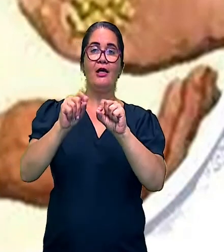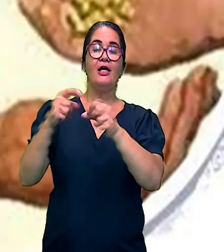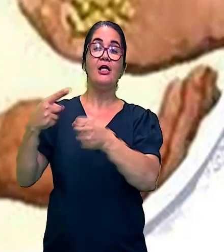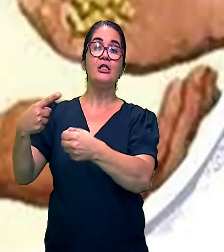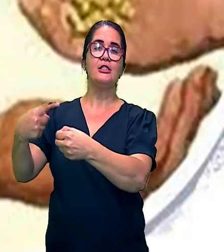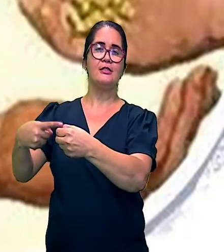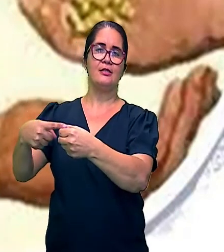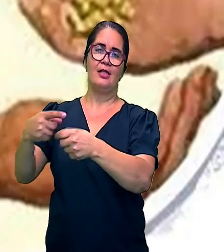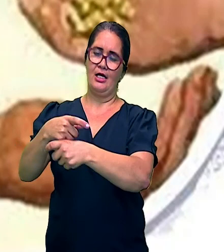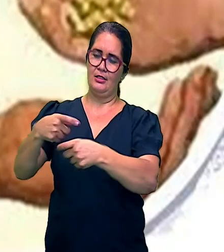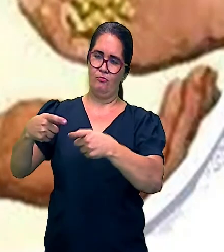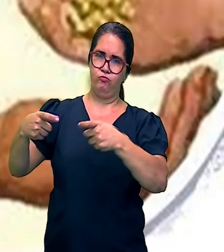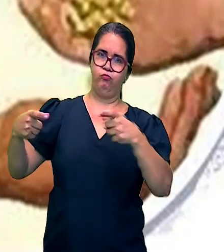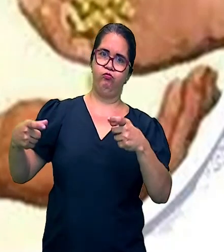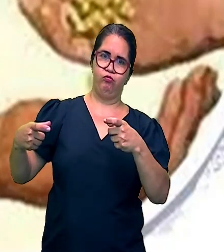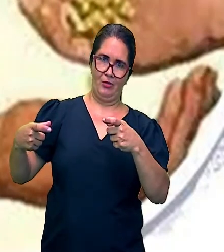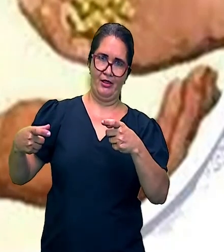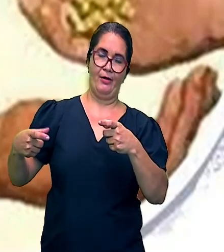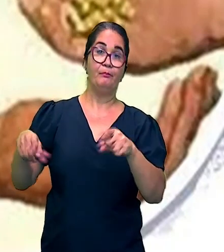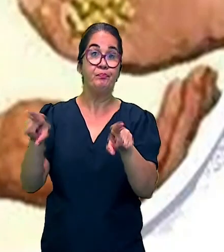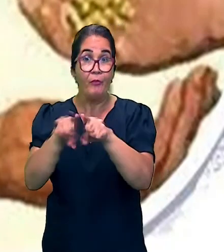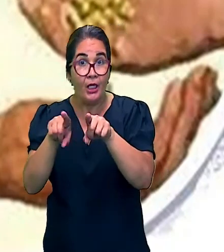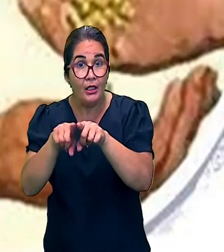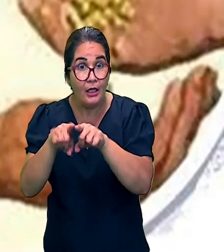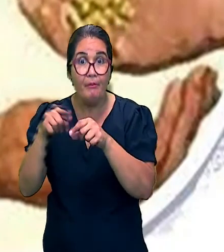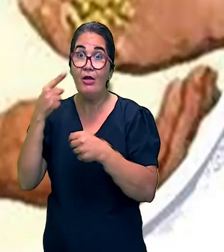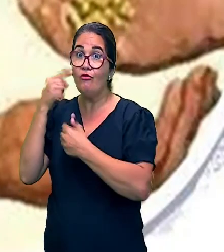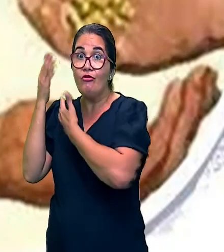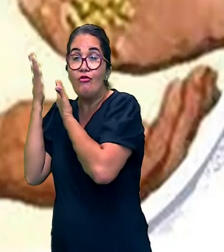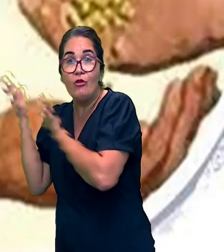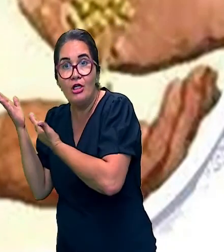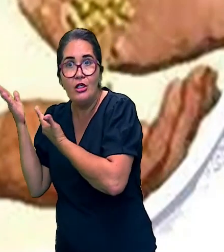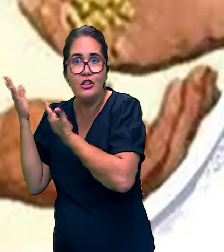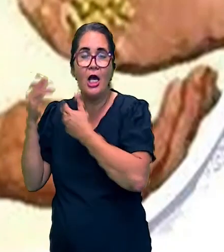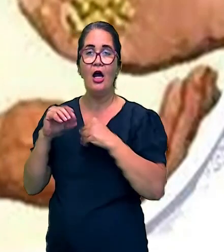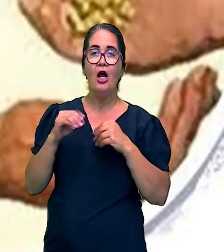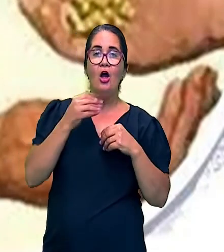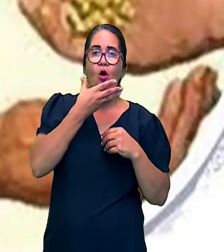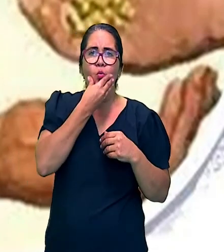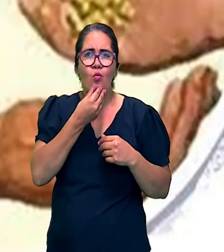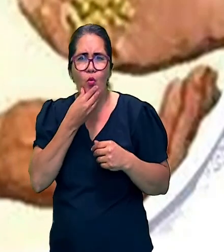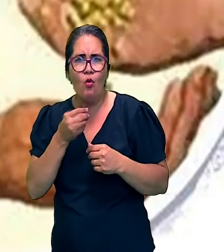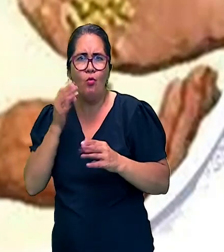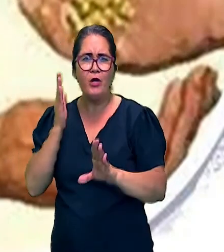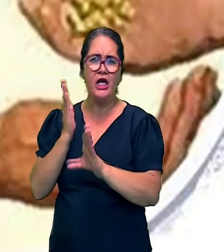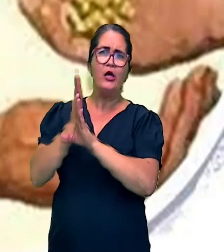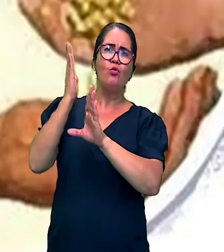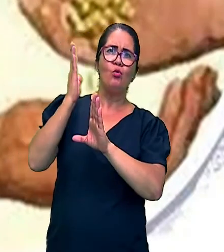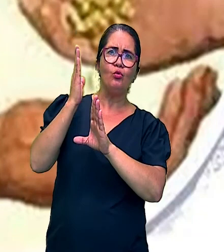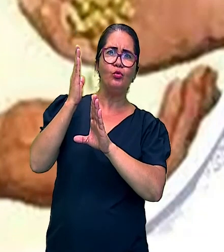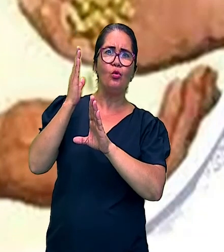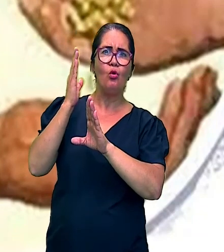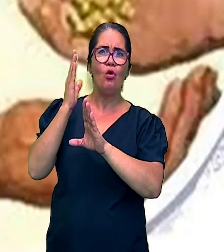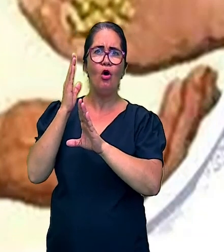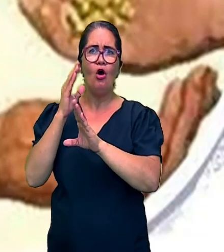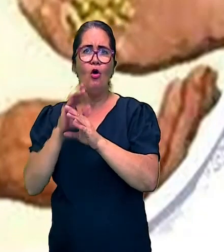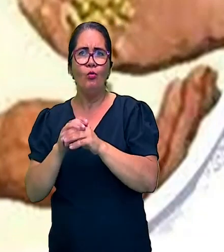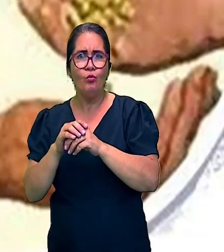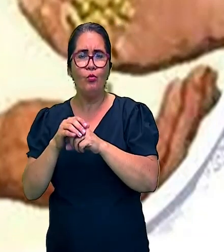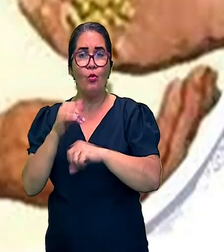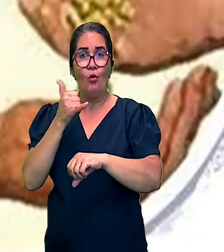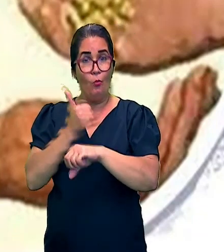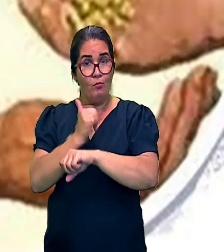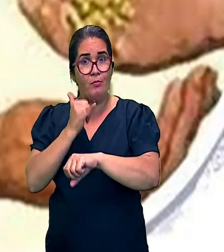dos metais. O primeiro metal utilizado pelo homem foi o cobre, para fazer estatuetas e